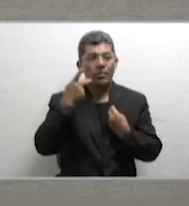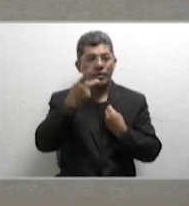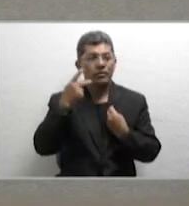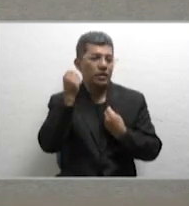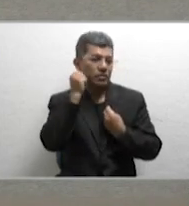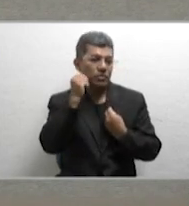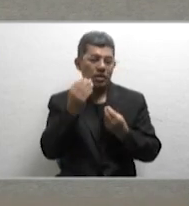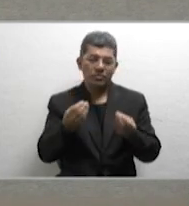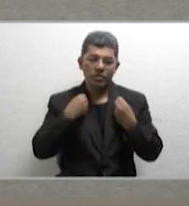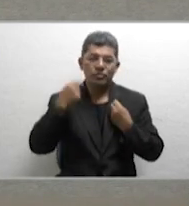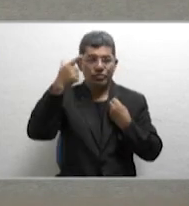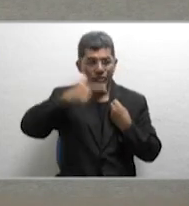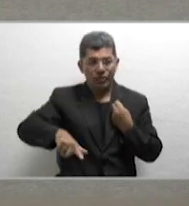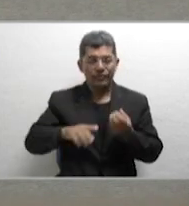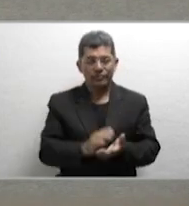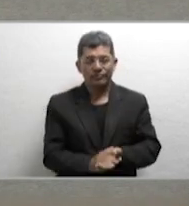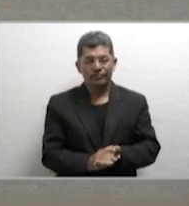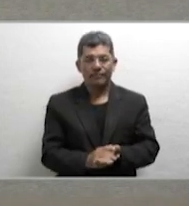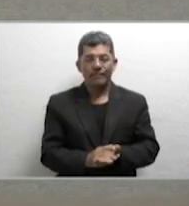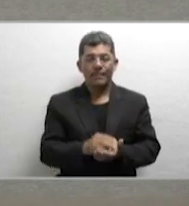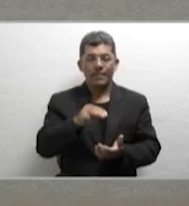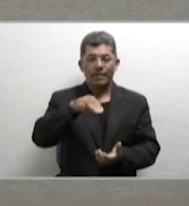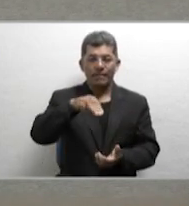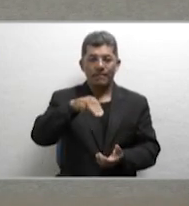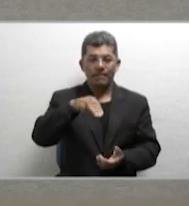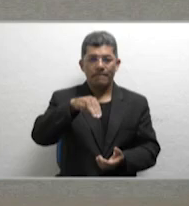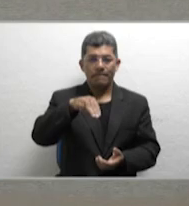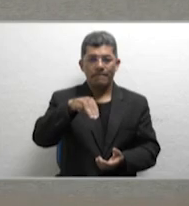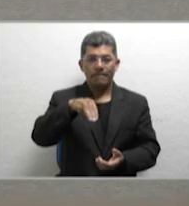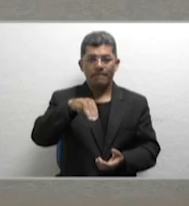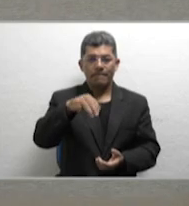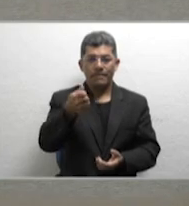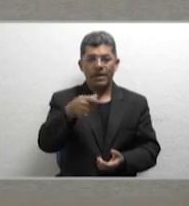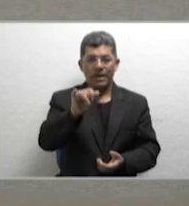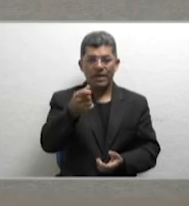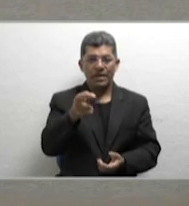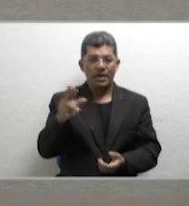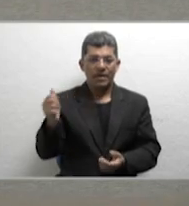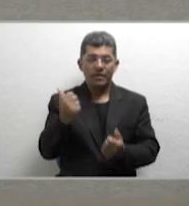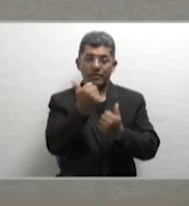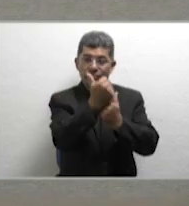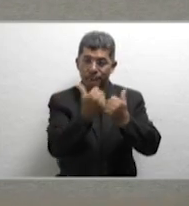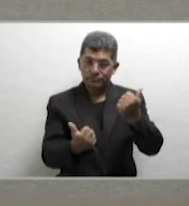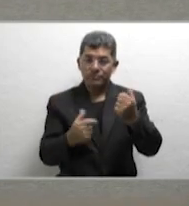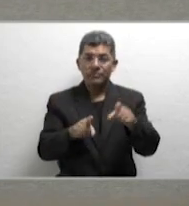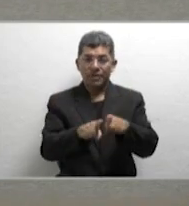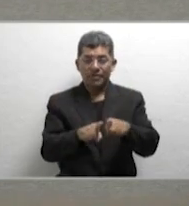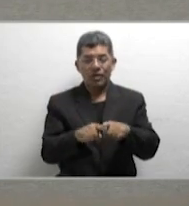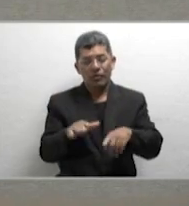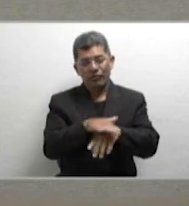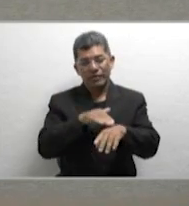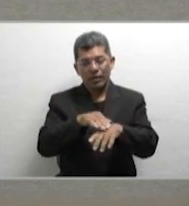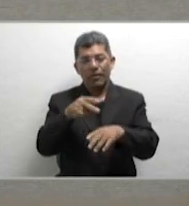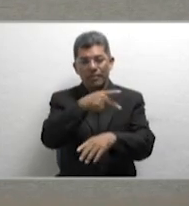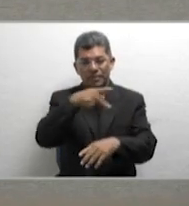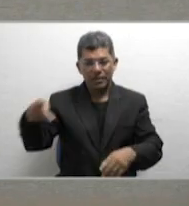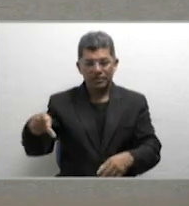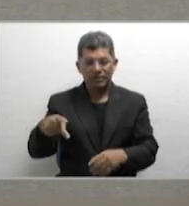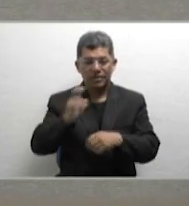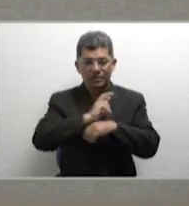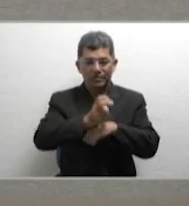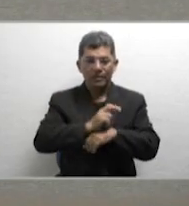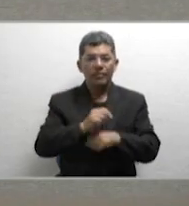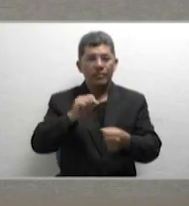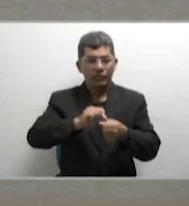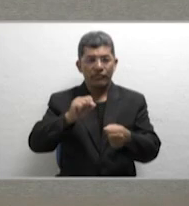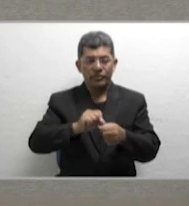Mulher, à deputada Mayra, que é a procuradora especial adjunta, e conversei com o presidente. Nós vamos